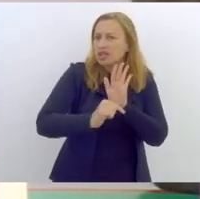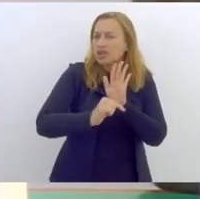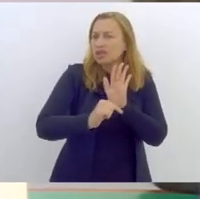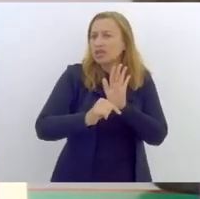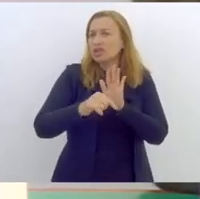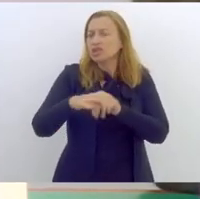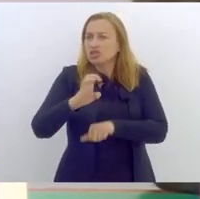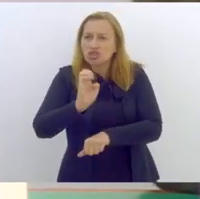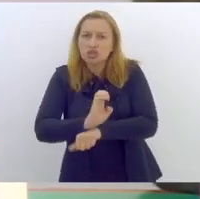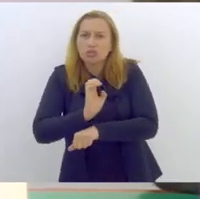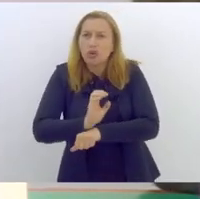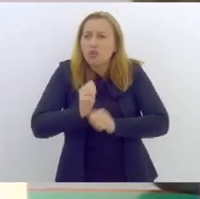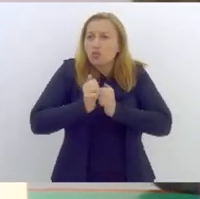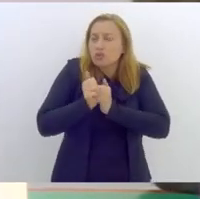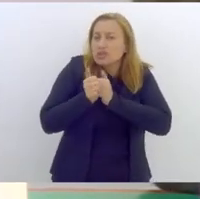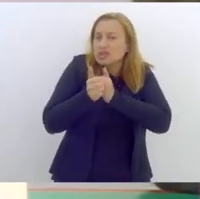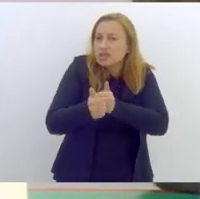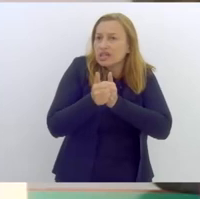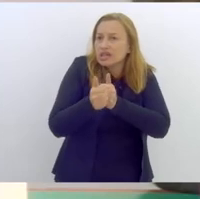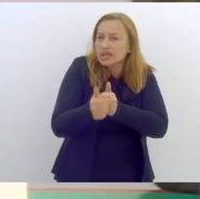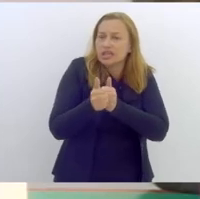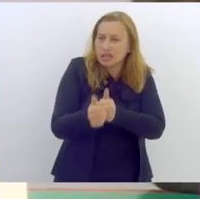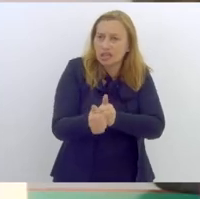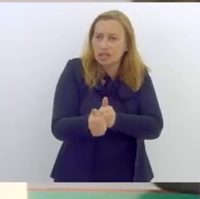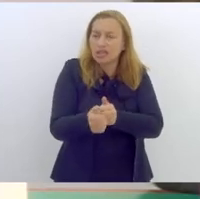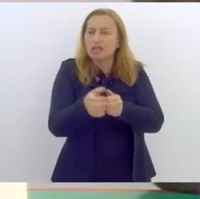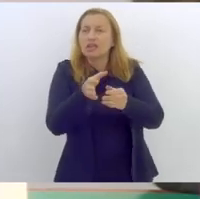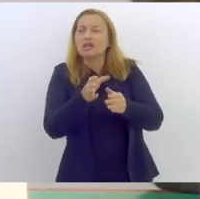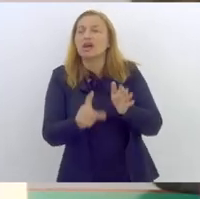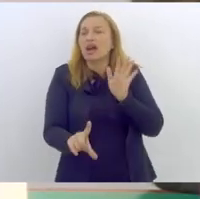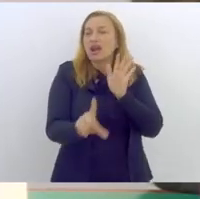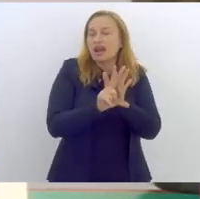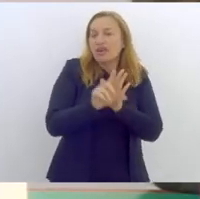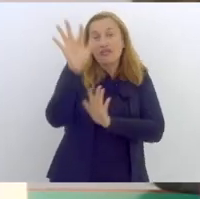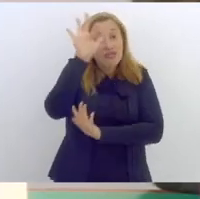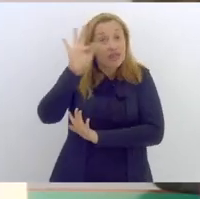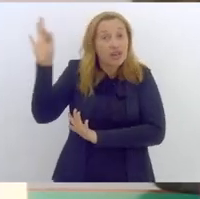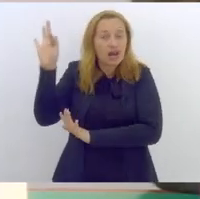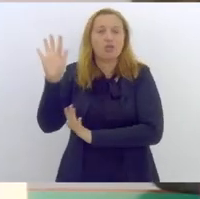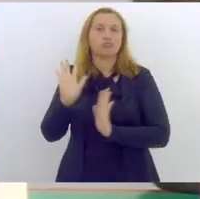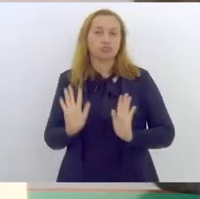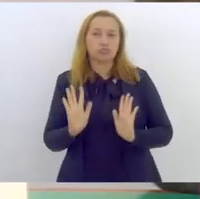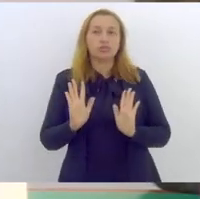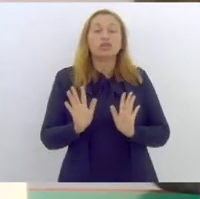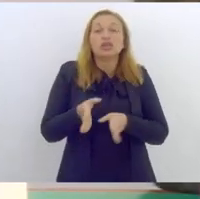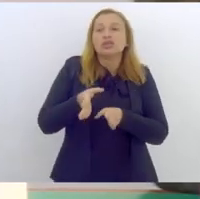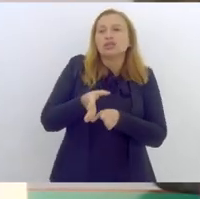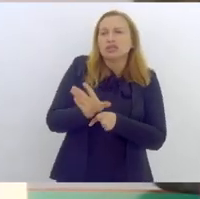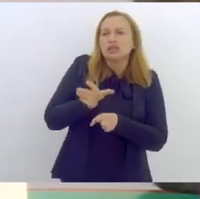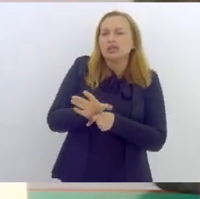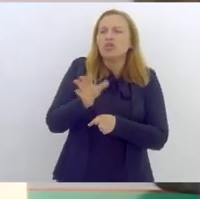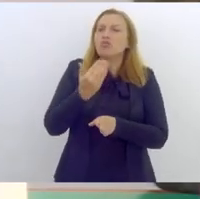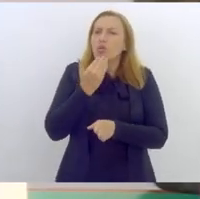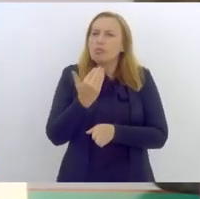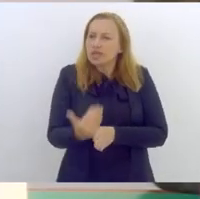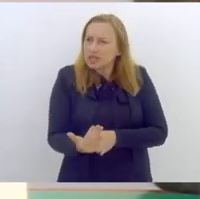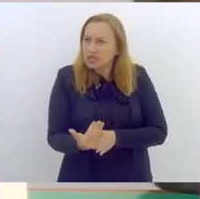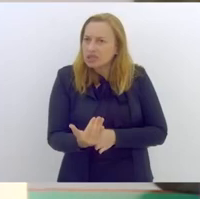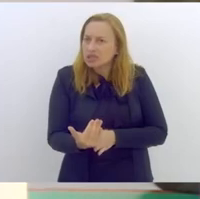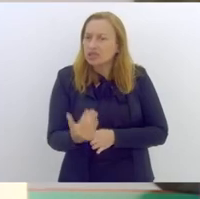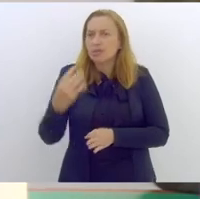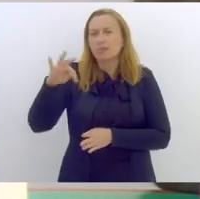foi seguir uma orientação da lei federal essa orientação inclusive foi solicitada